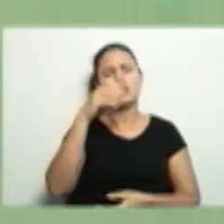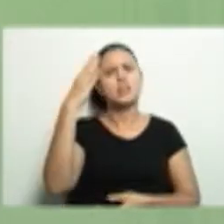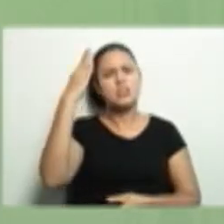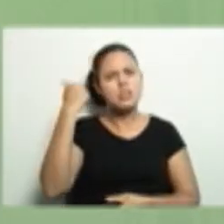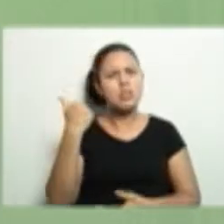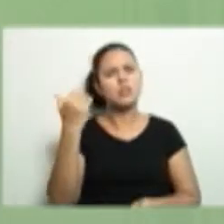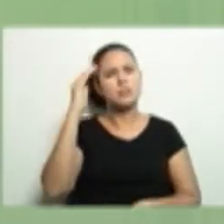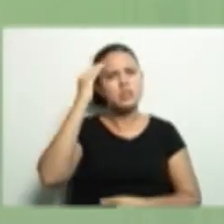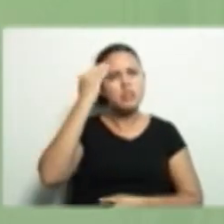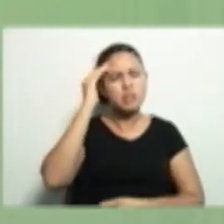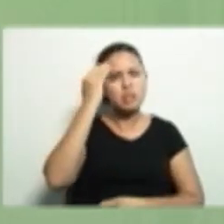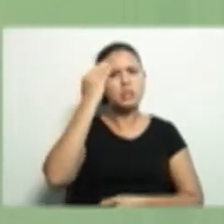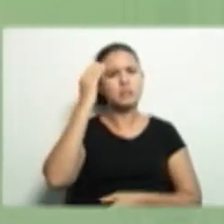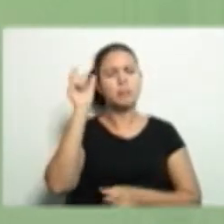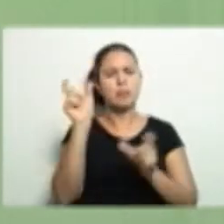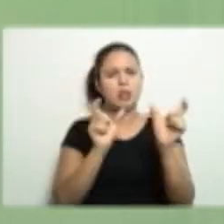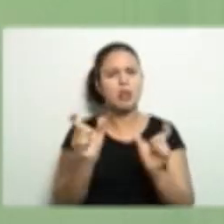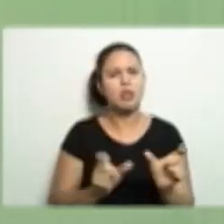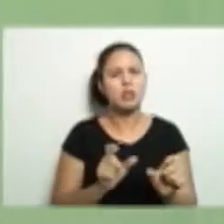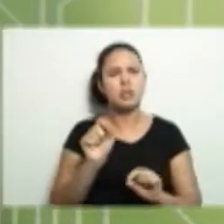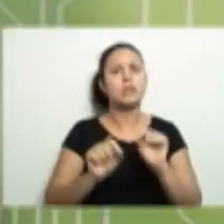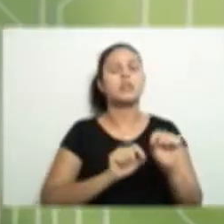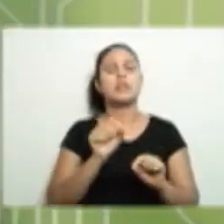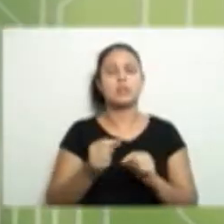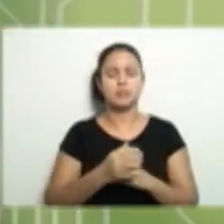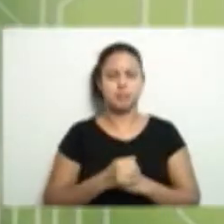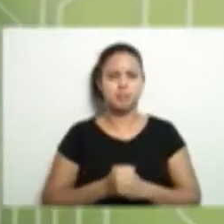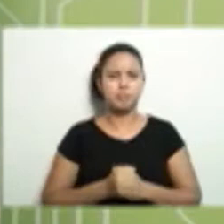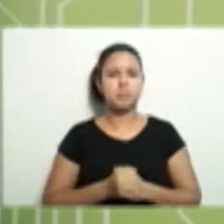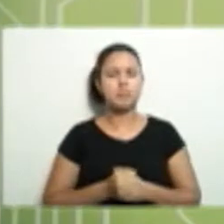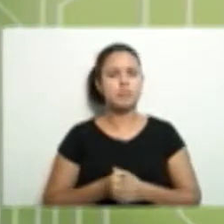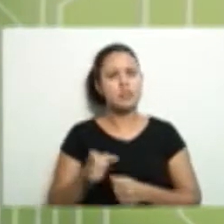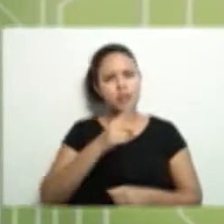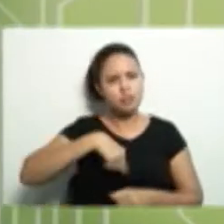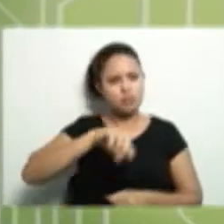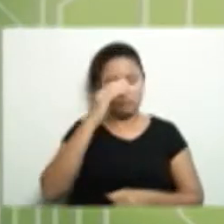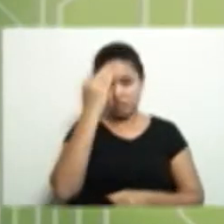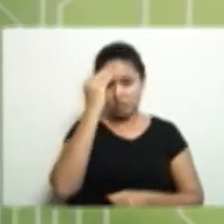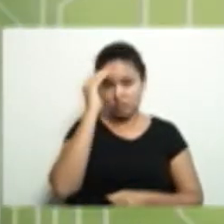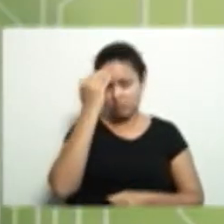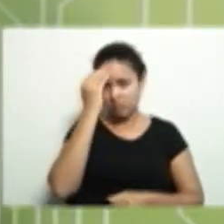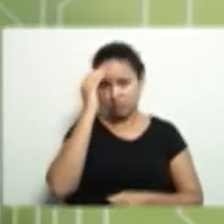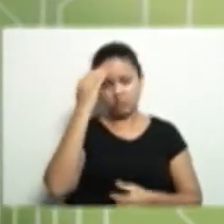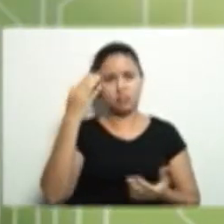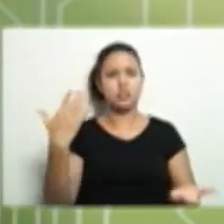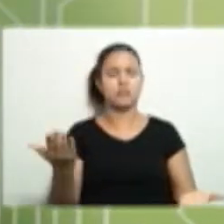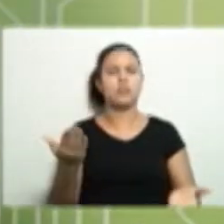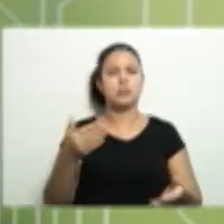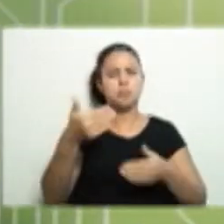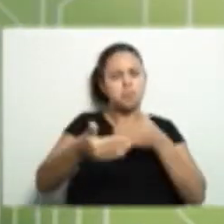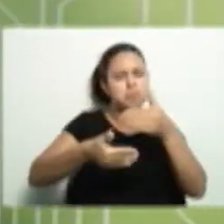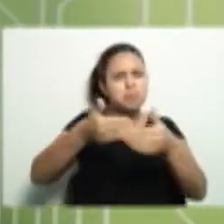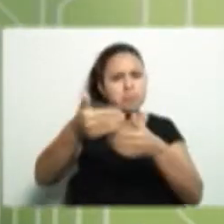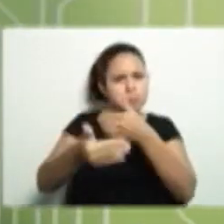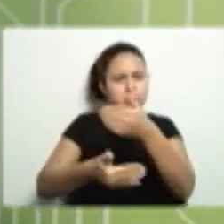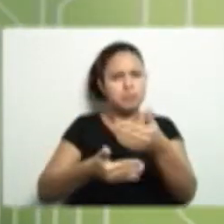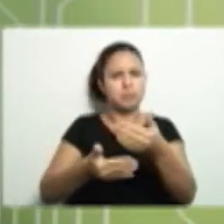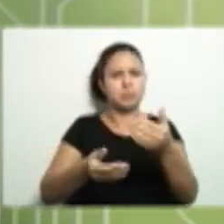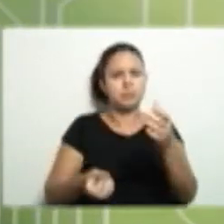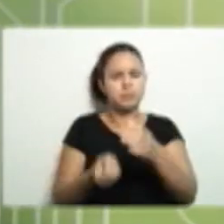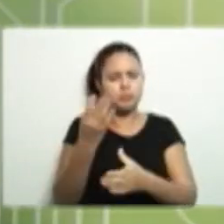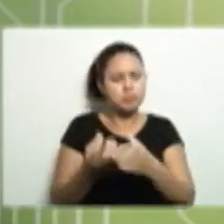você entende por essas palavras? Nós compreendemos que o processo produtivo está ligado a desempenhar